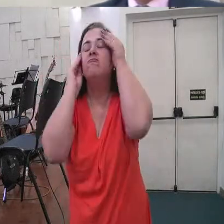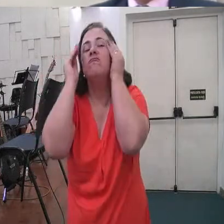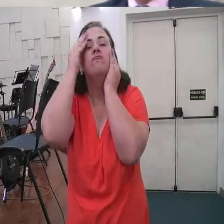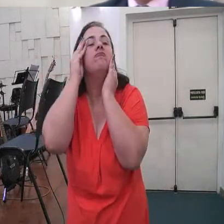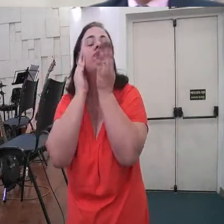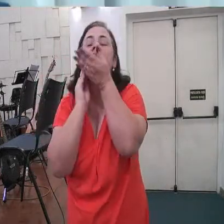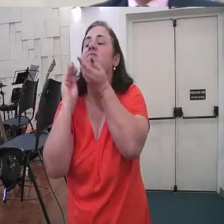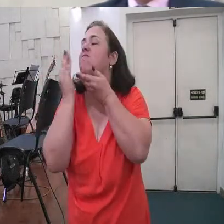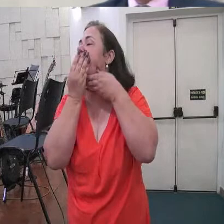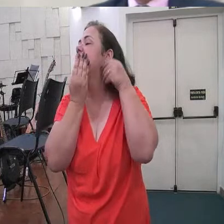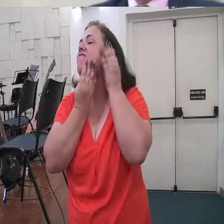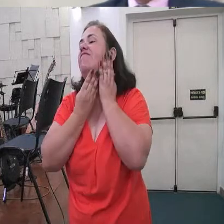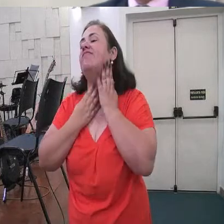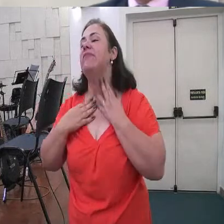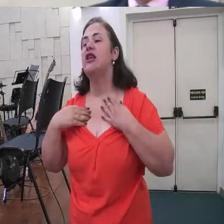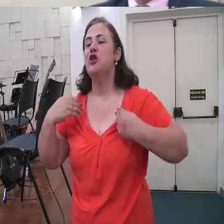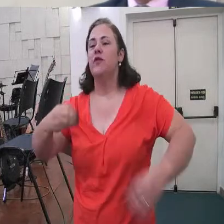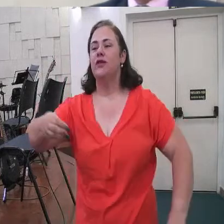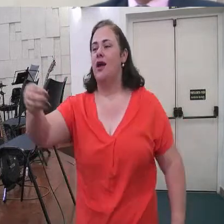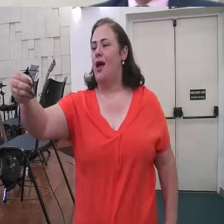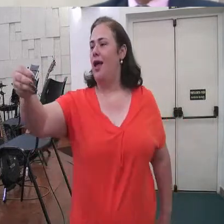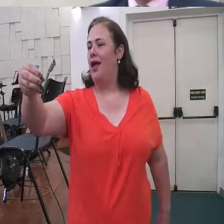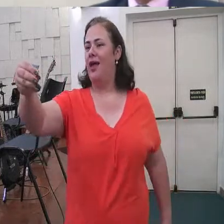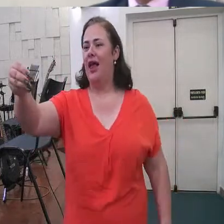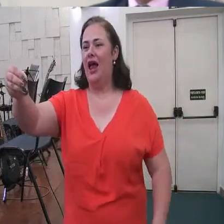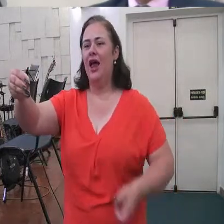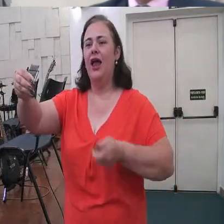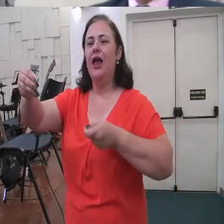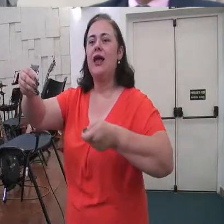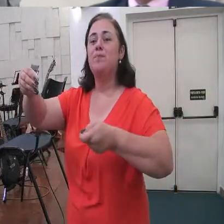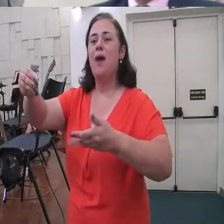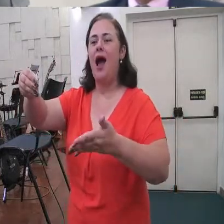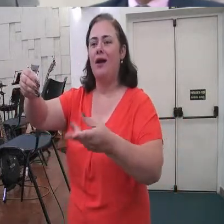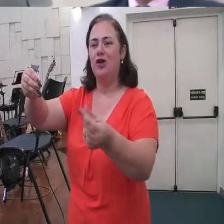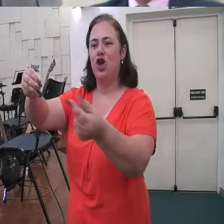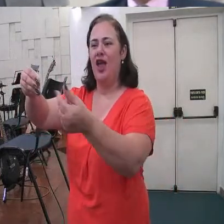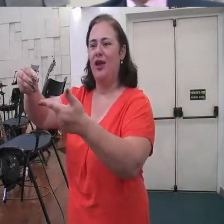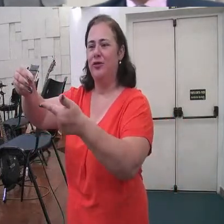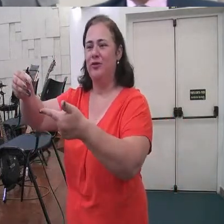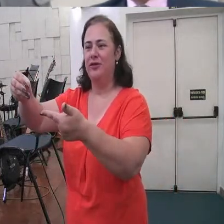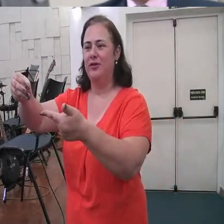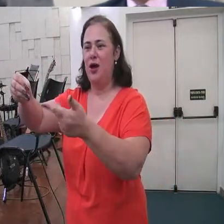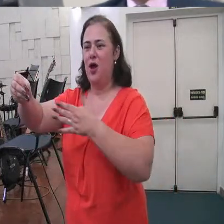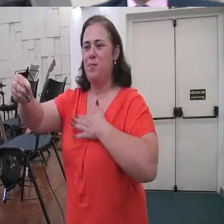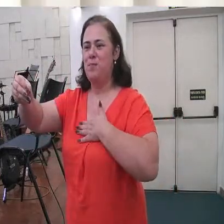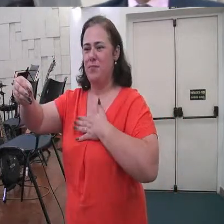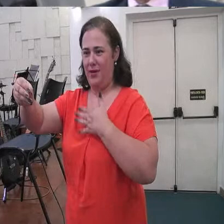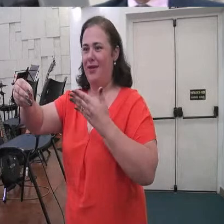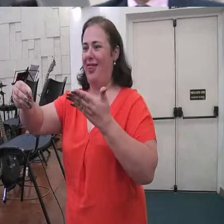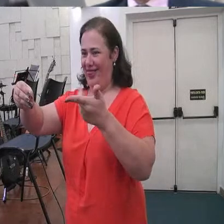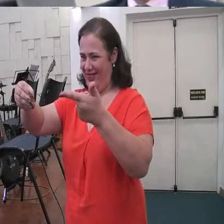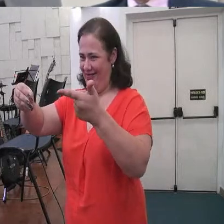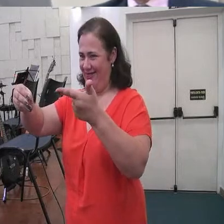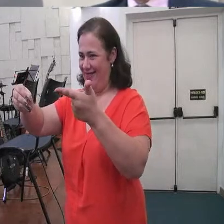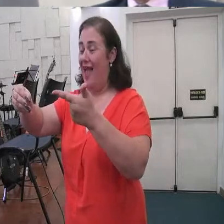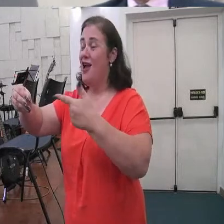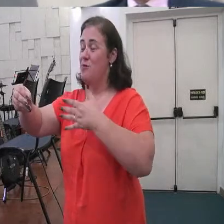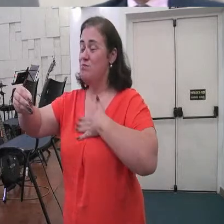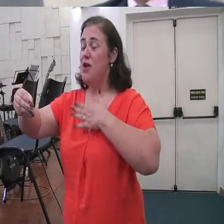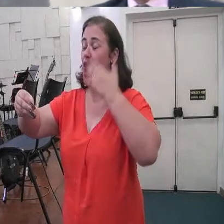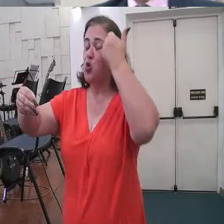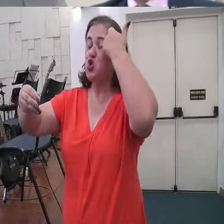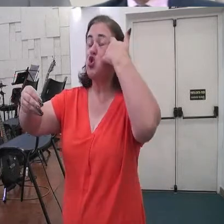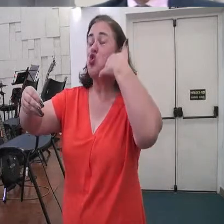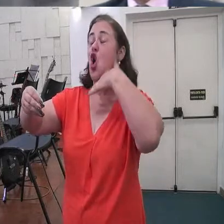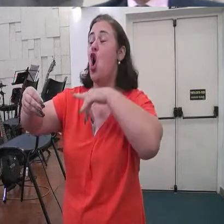Jordão. Eu fui lá em Jerusalém, alguém diz, né? E trouxe, olha que maravilha, eu